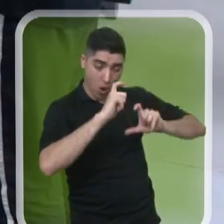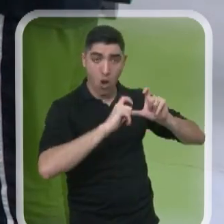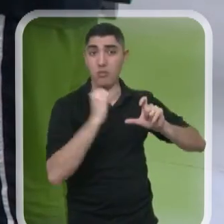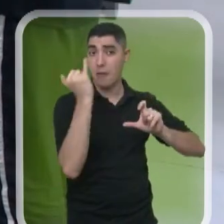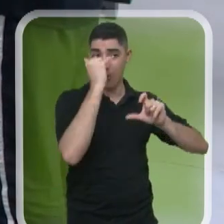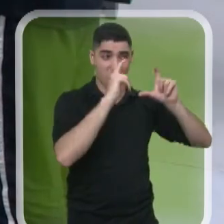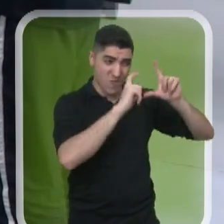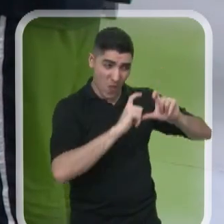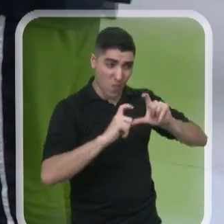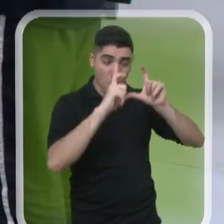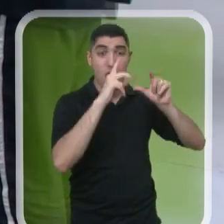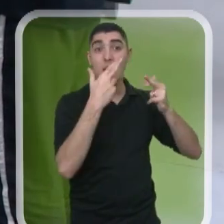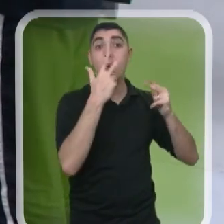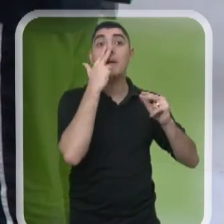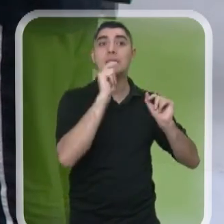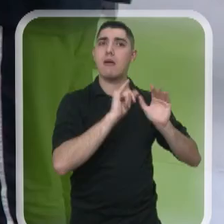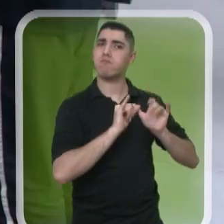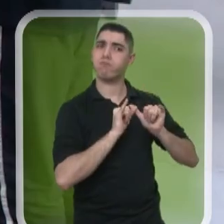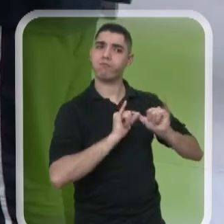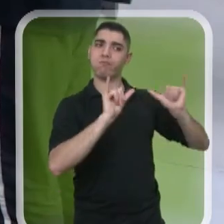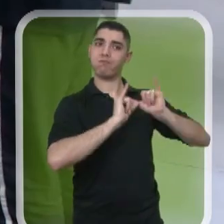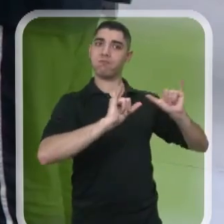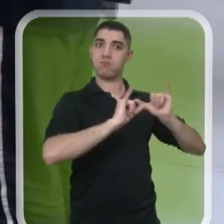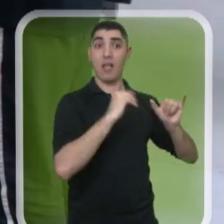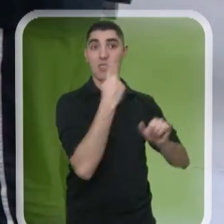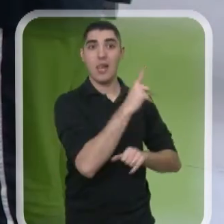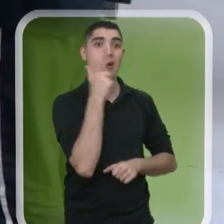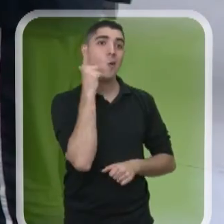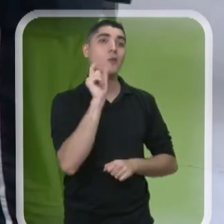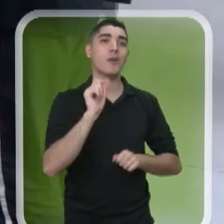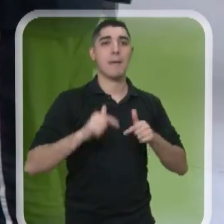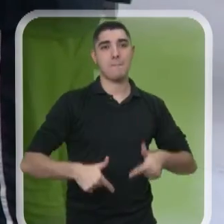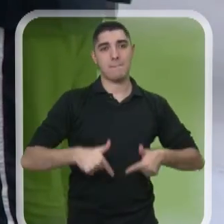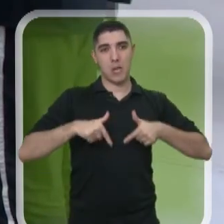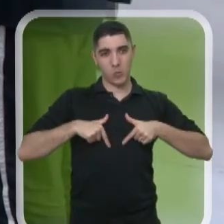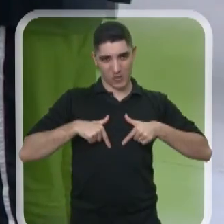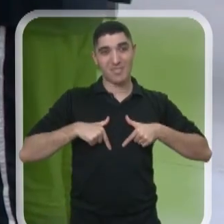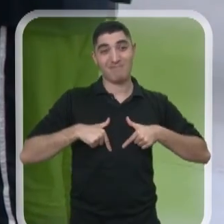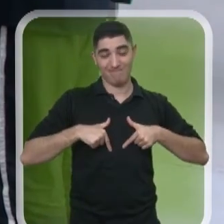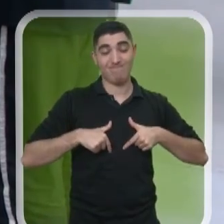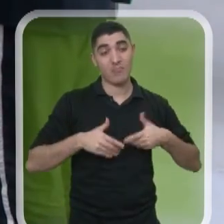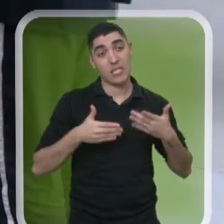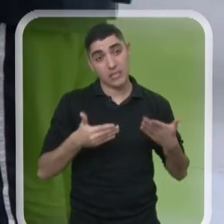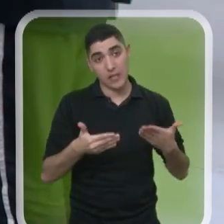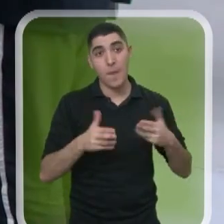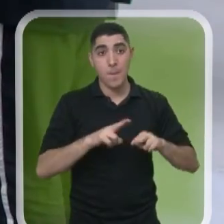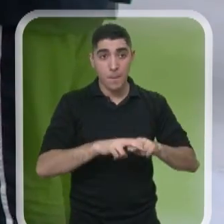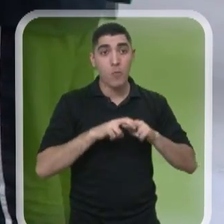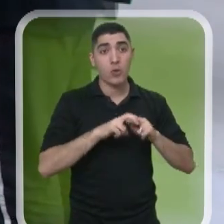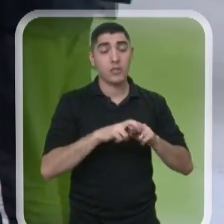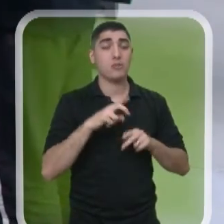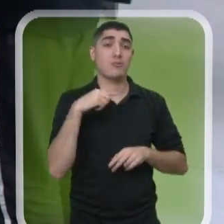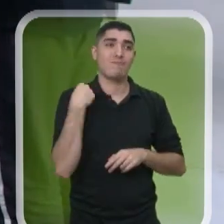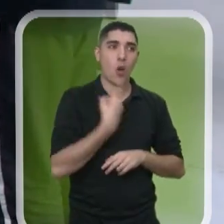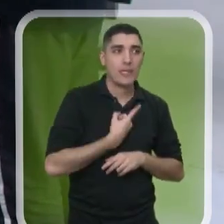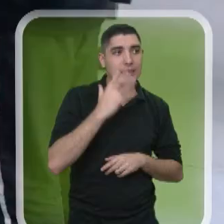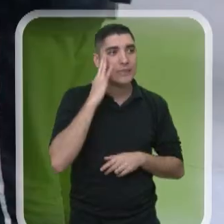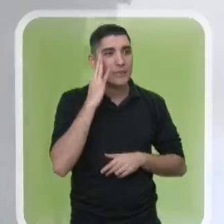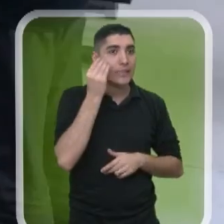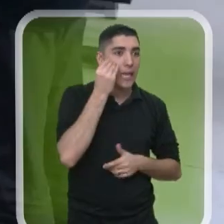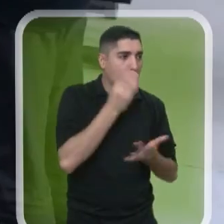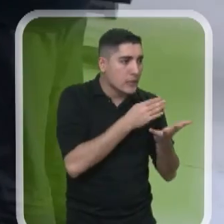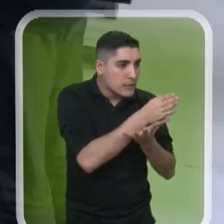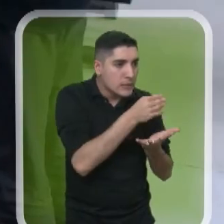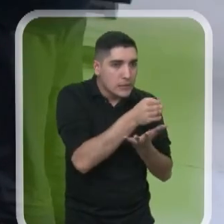ser o marketing dele também para conseguir um patrocínio. Então, com isso, a gente vai buscando essas